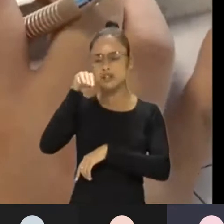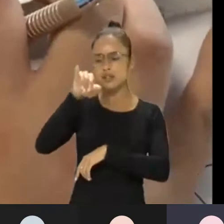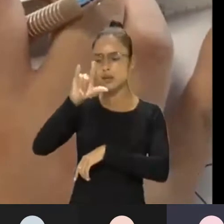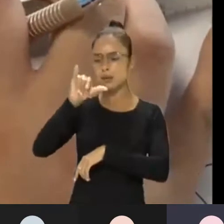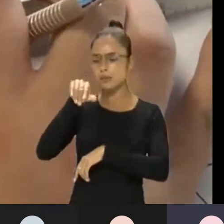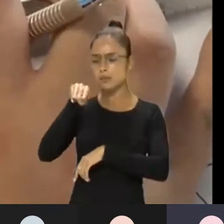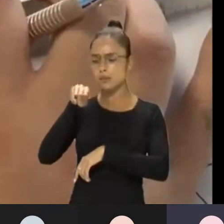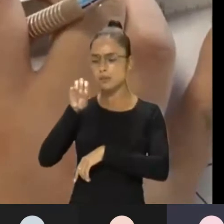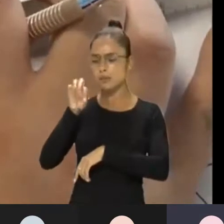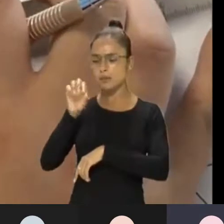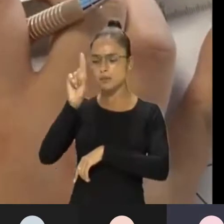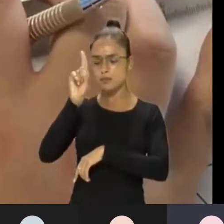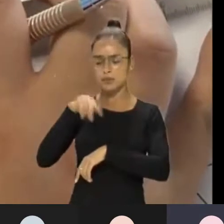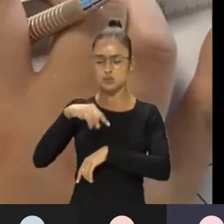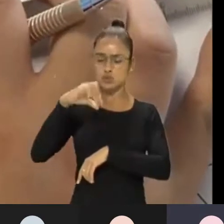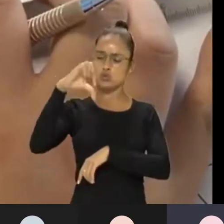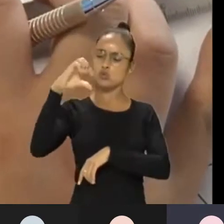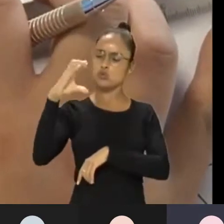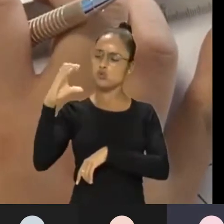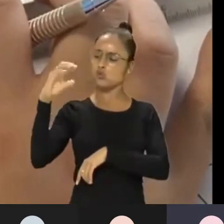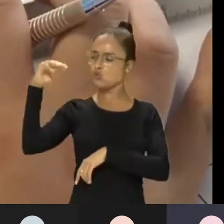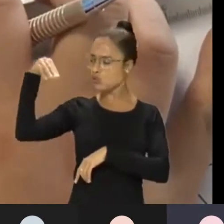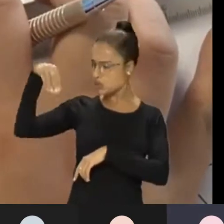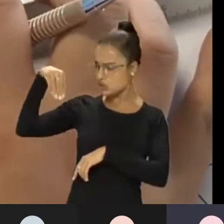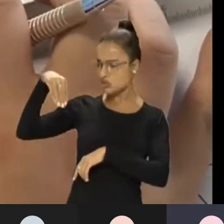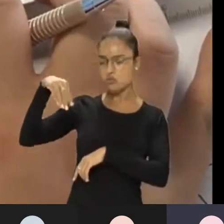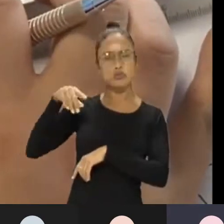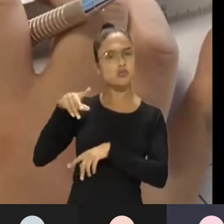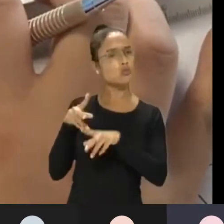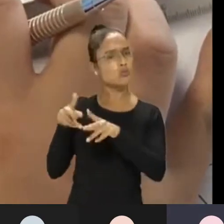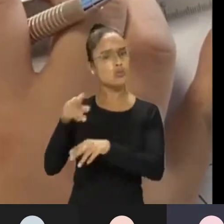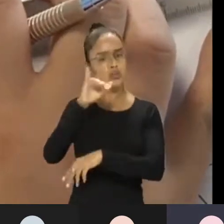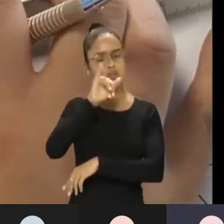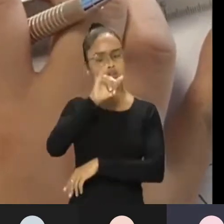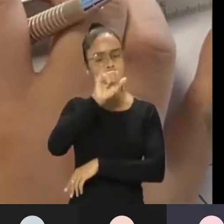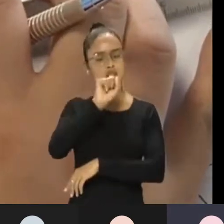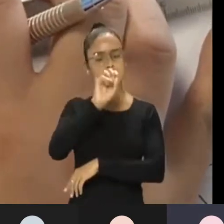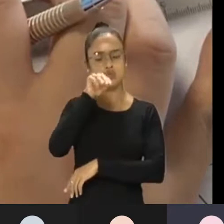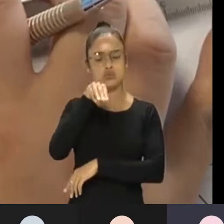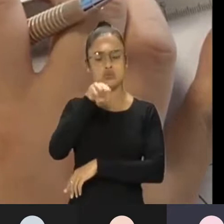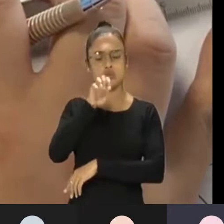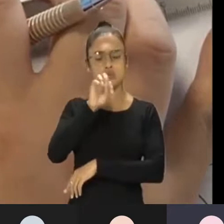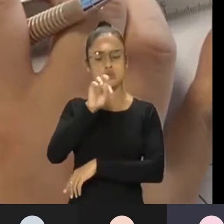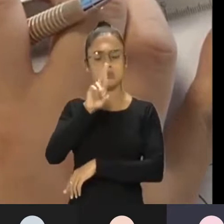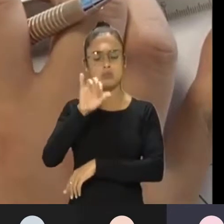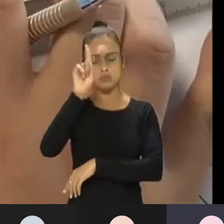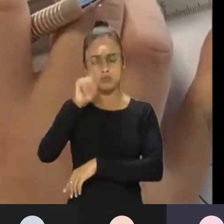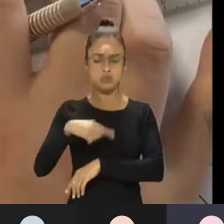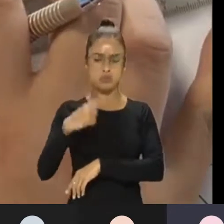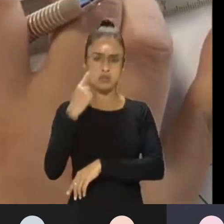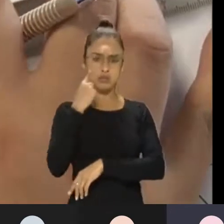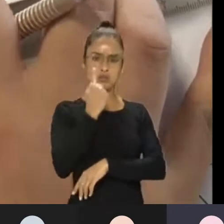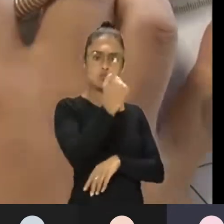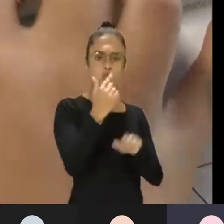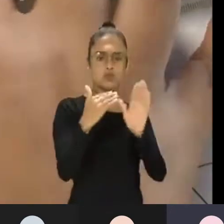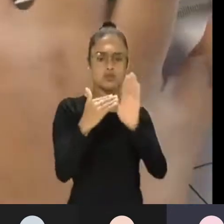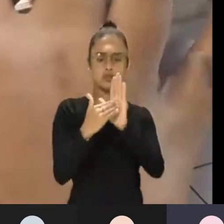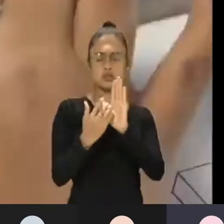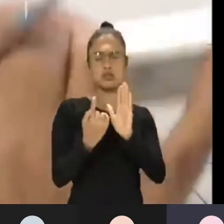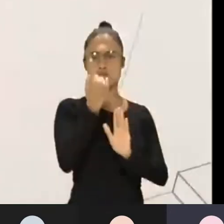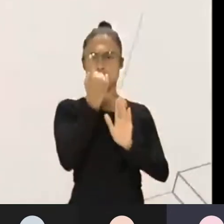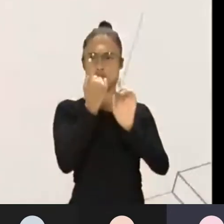ó, na escala de 1 para 100. Então, a isometria, ela possibilita que nós possamos representar na escala de 1 para 1. Tá?